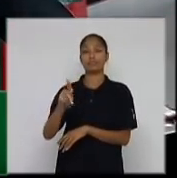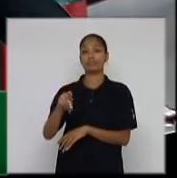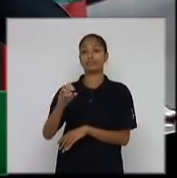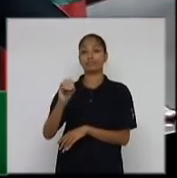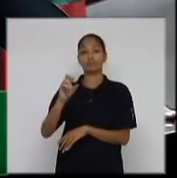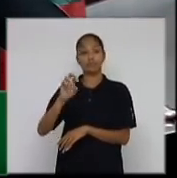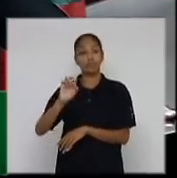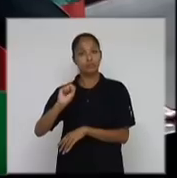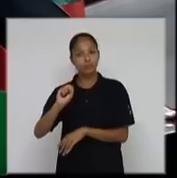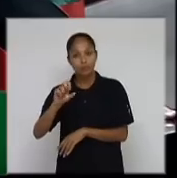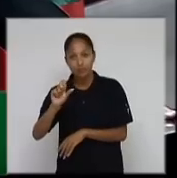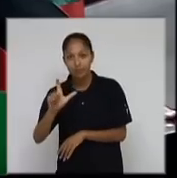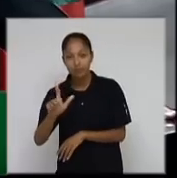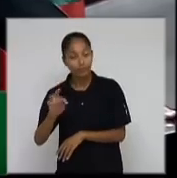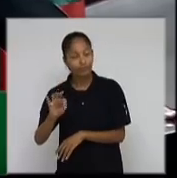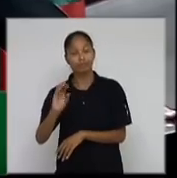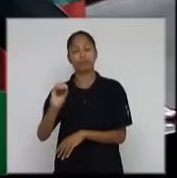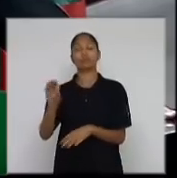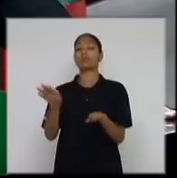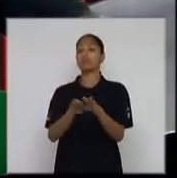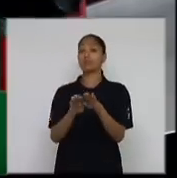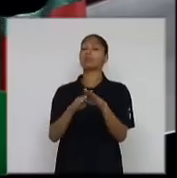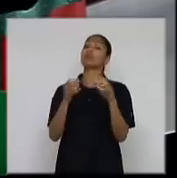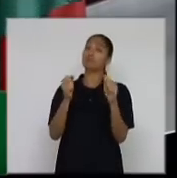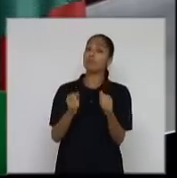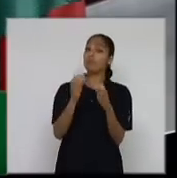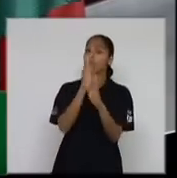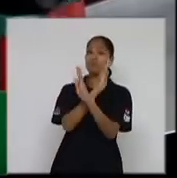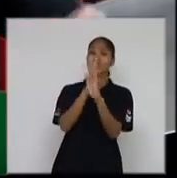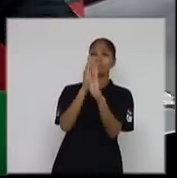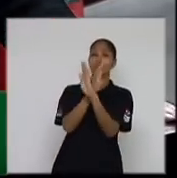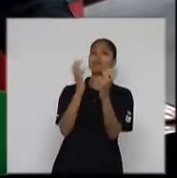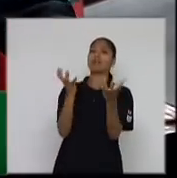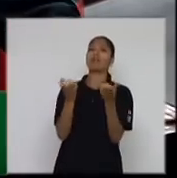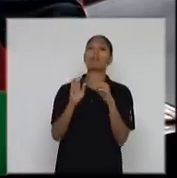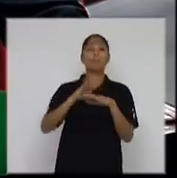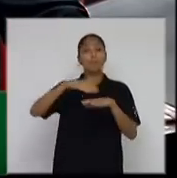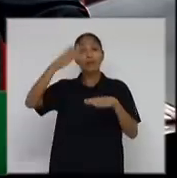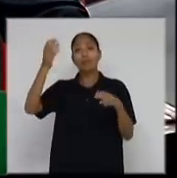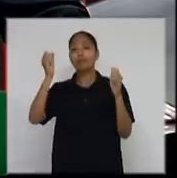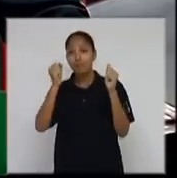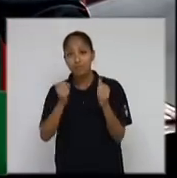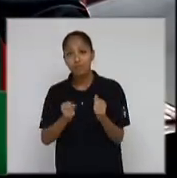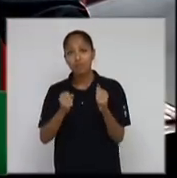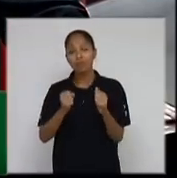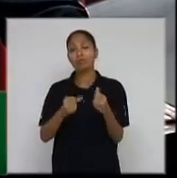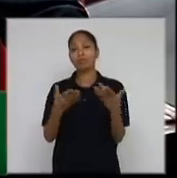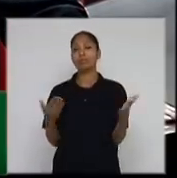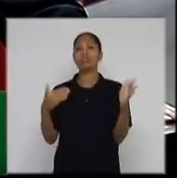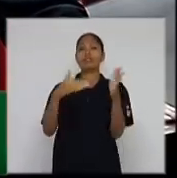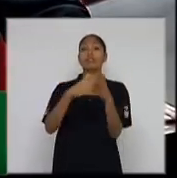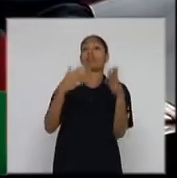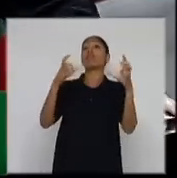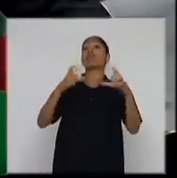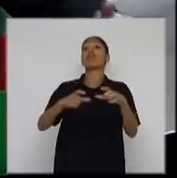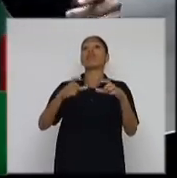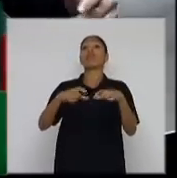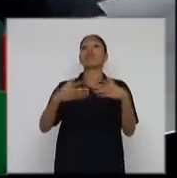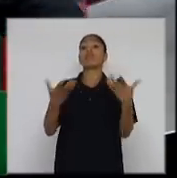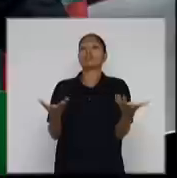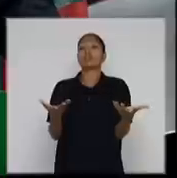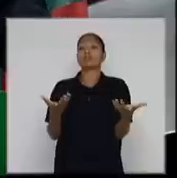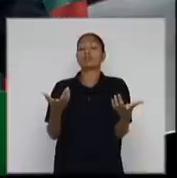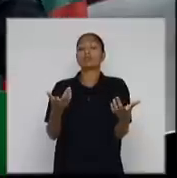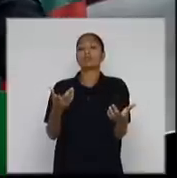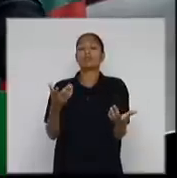Não sei mais o que querem, não sei aonde querem chegar sobre algo que alguém